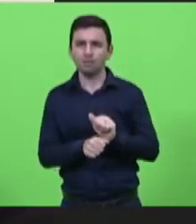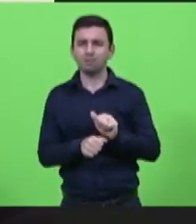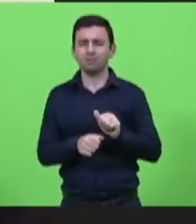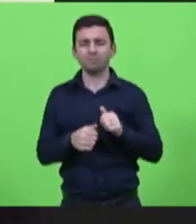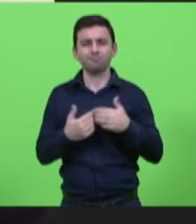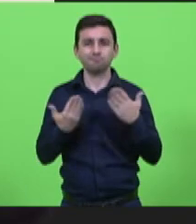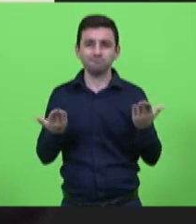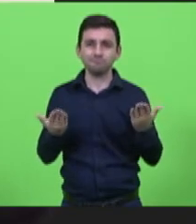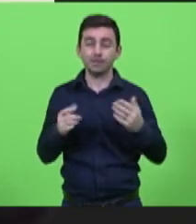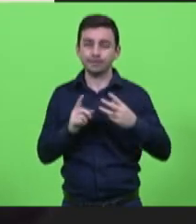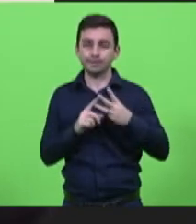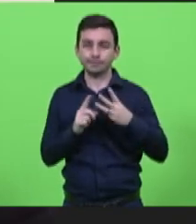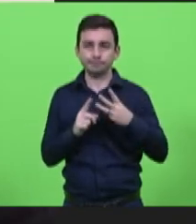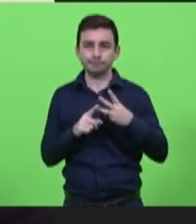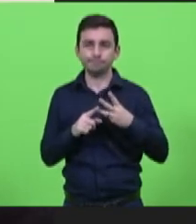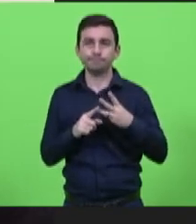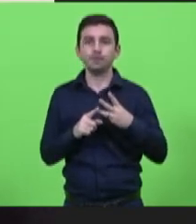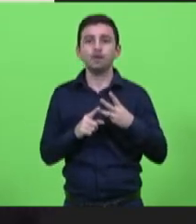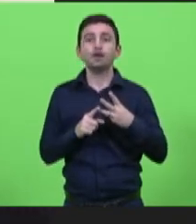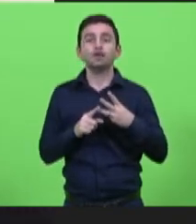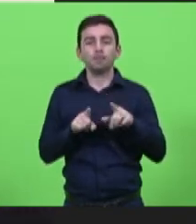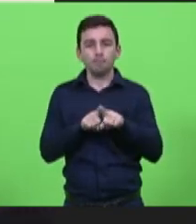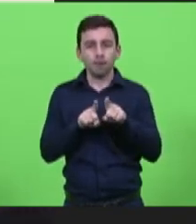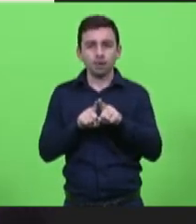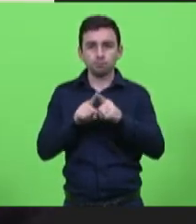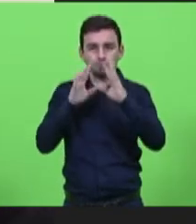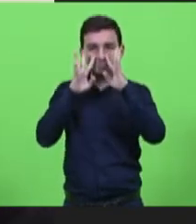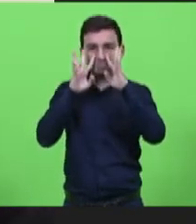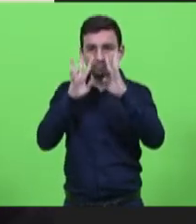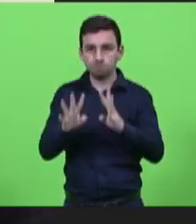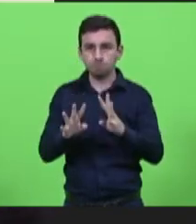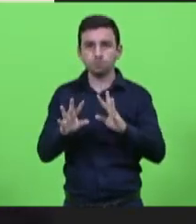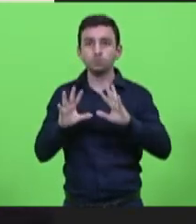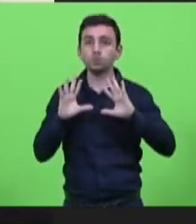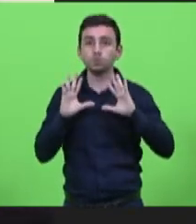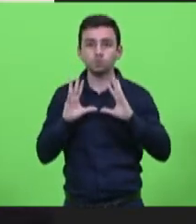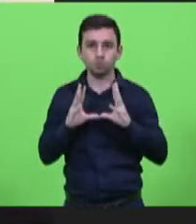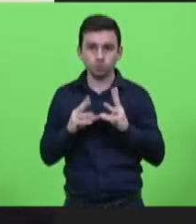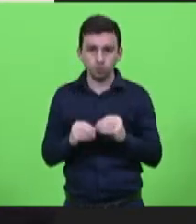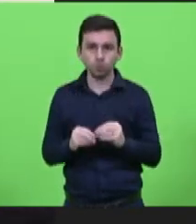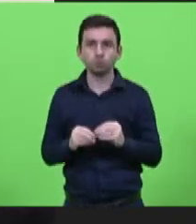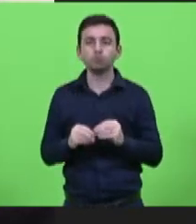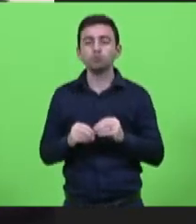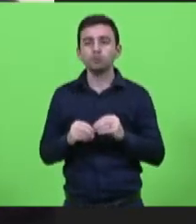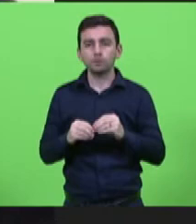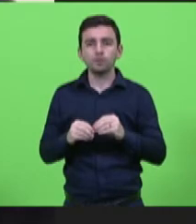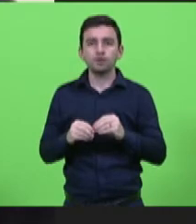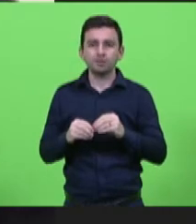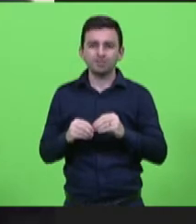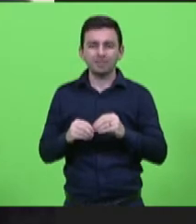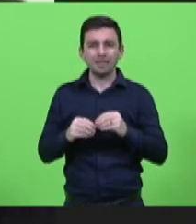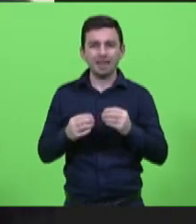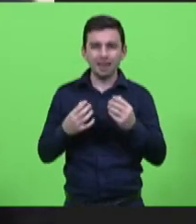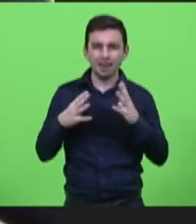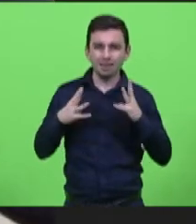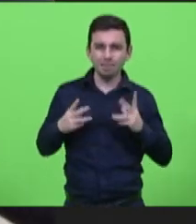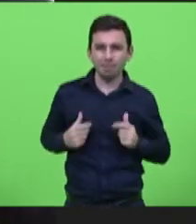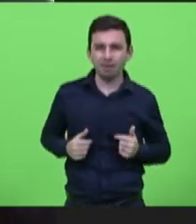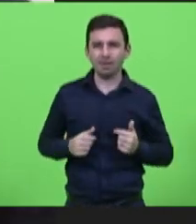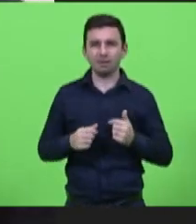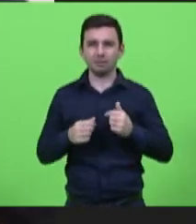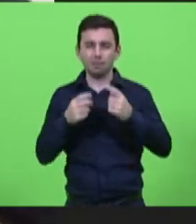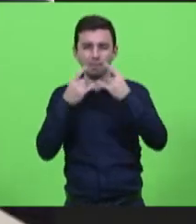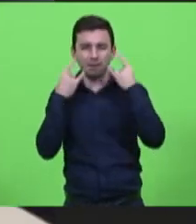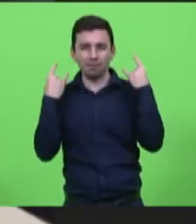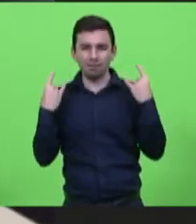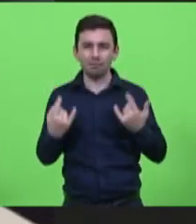E terceiro, dizer que vão ser observadas todas as orientações de higienização, de máscara, de álcool